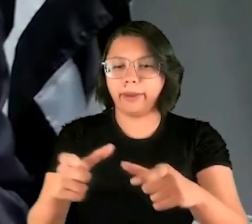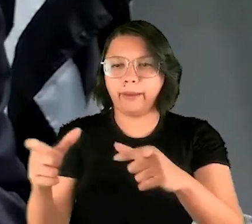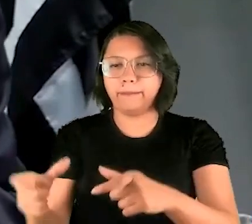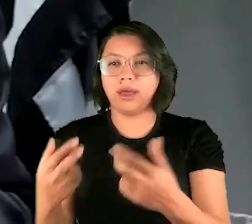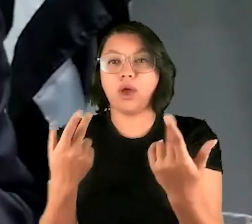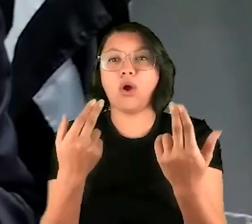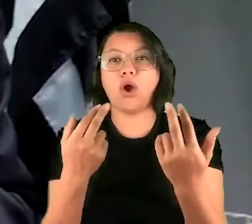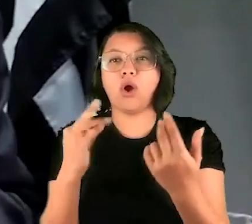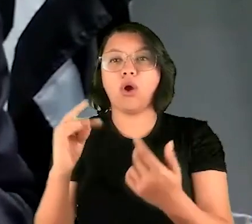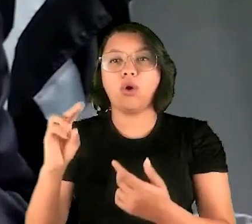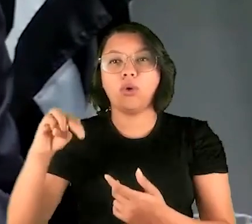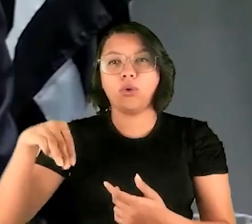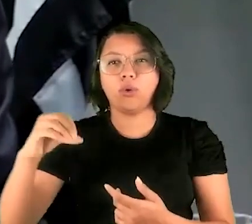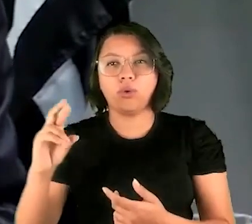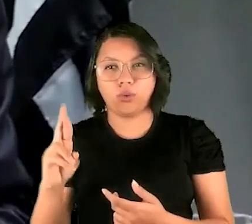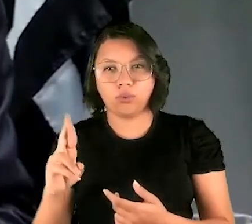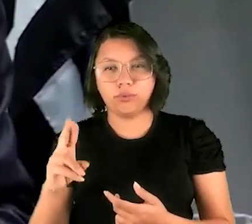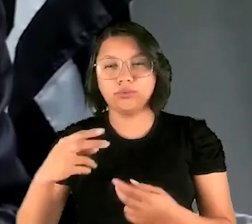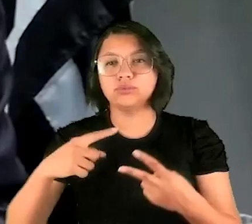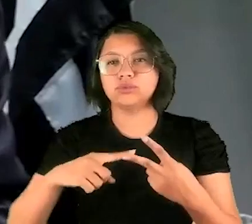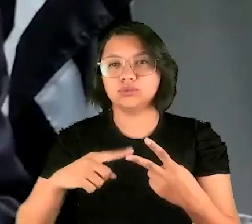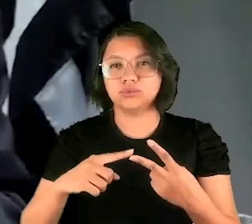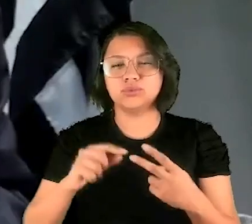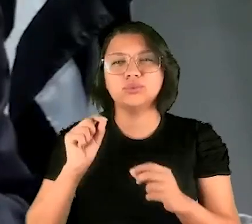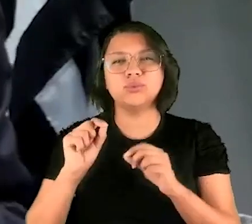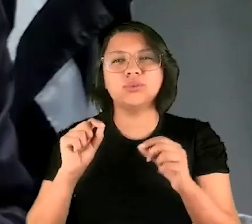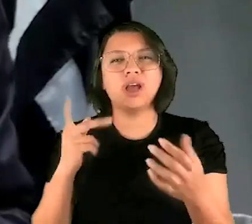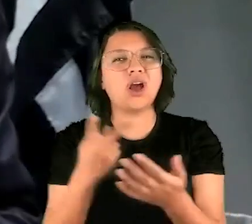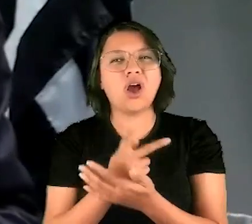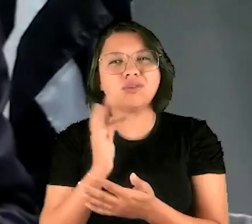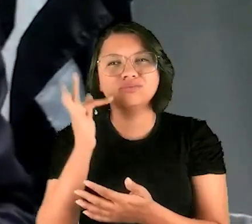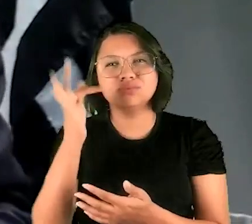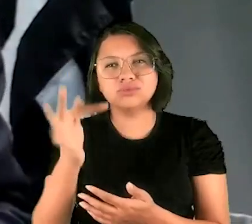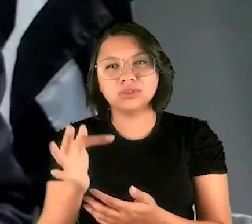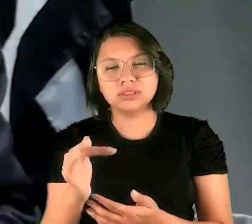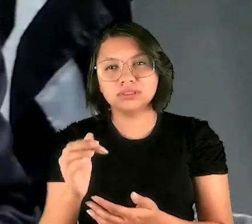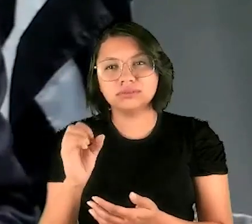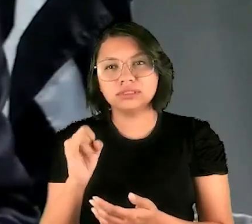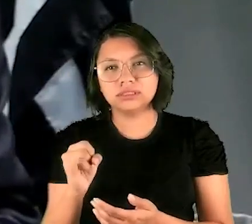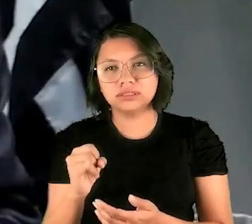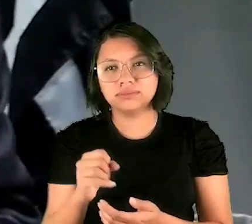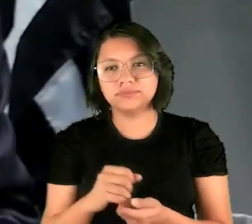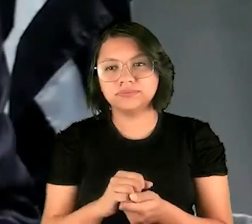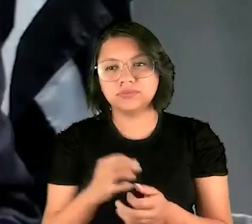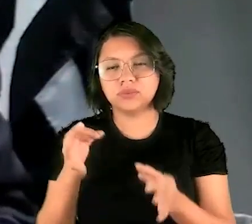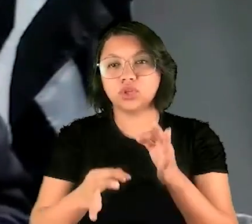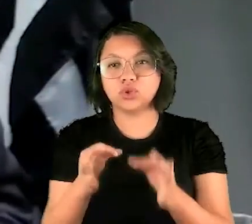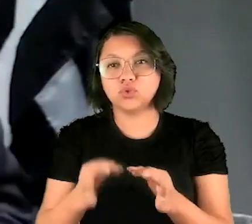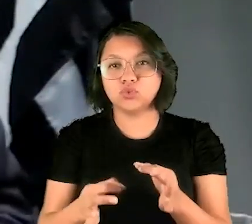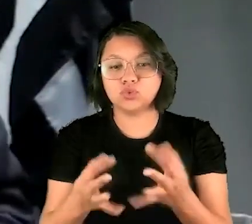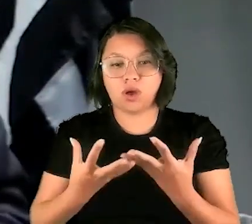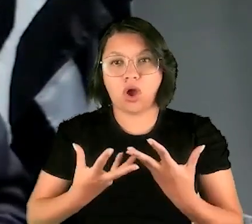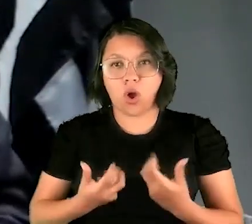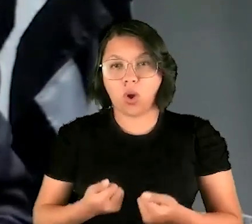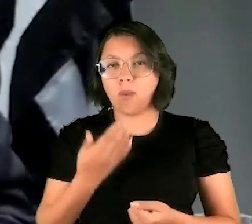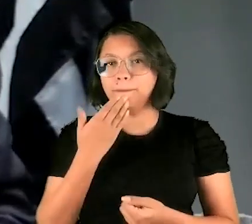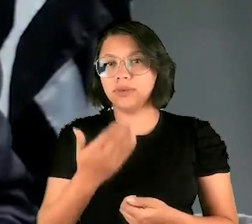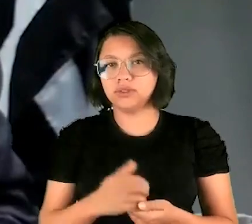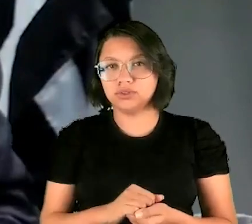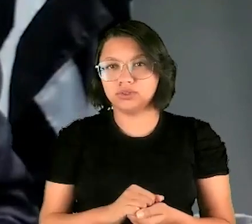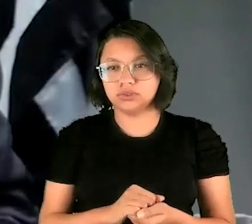tipo de tumor? E, segundo, o que aconteceria se a justiça acolhesse esse